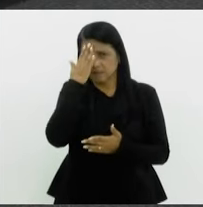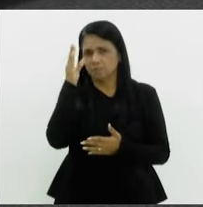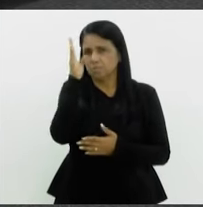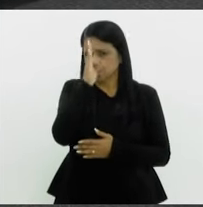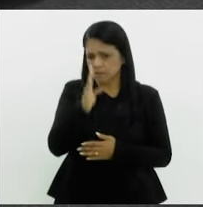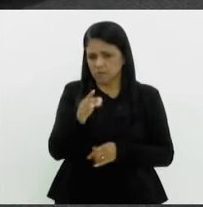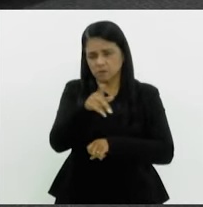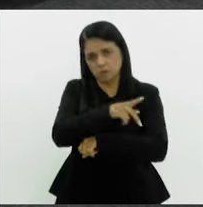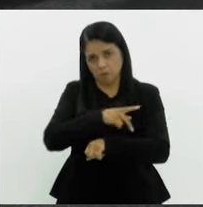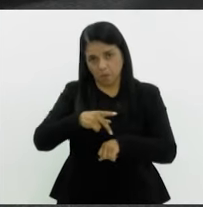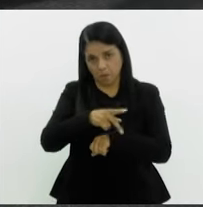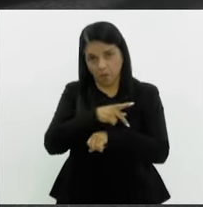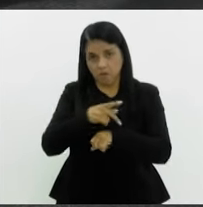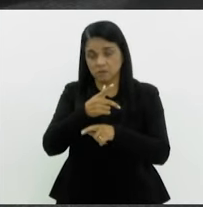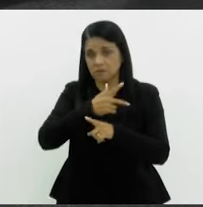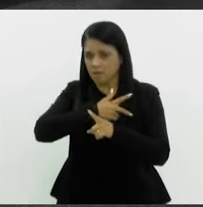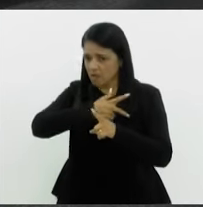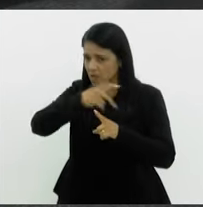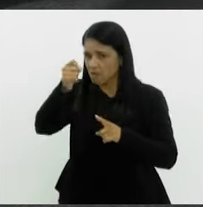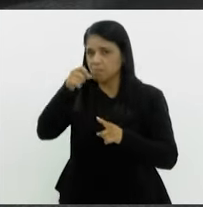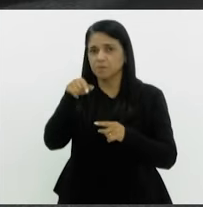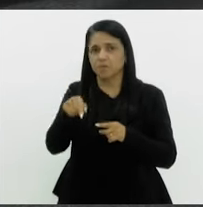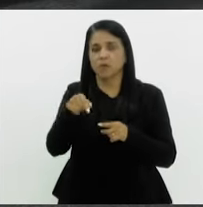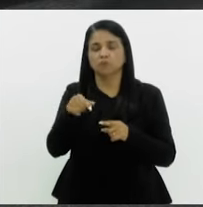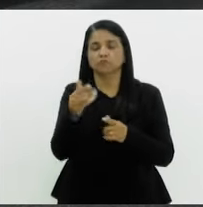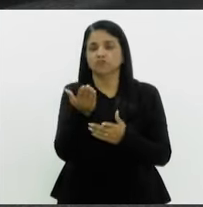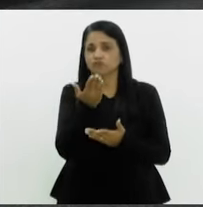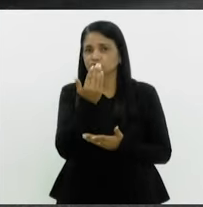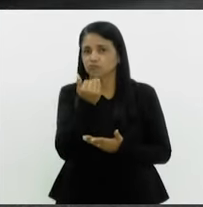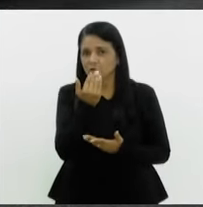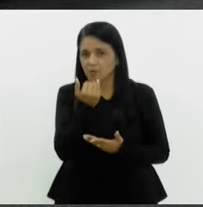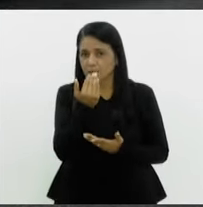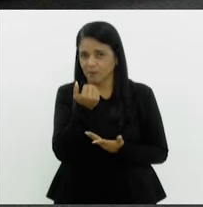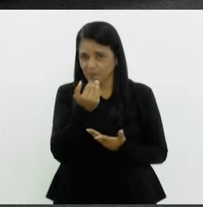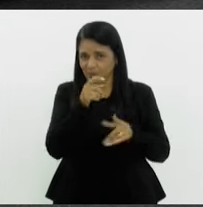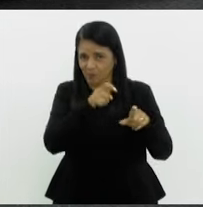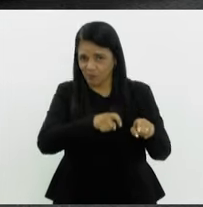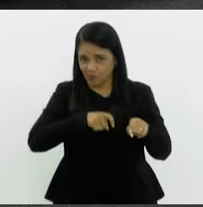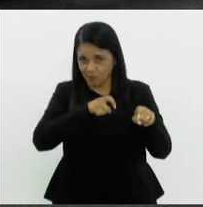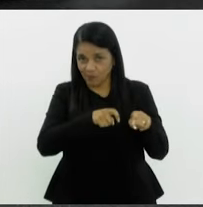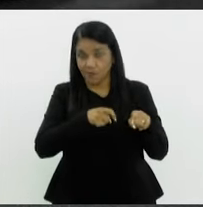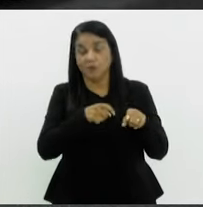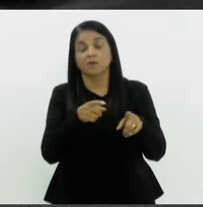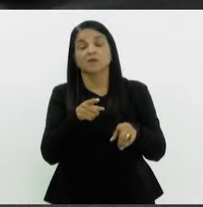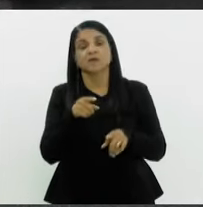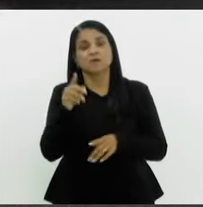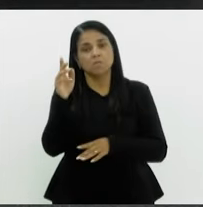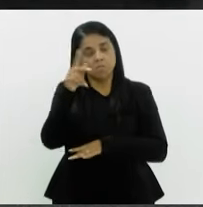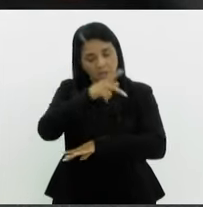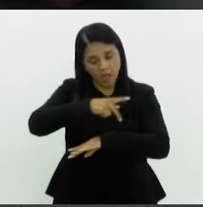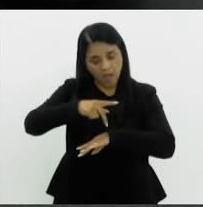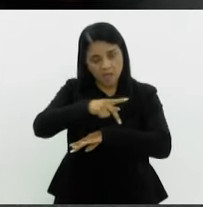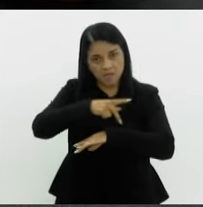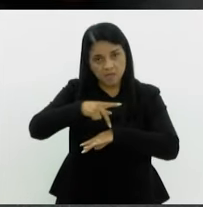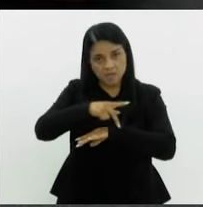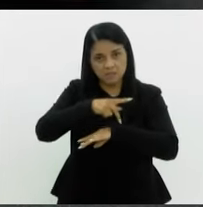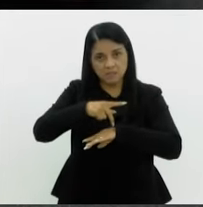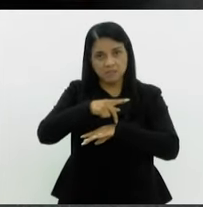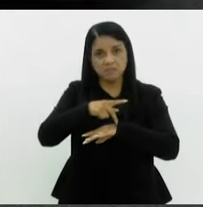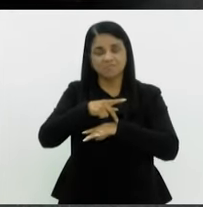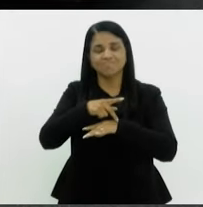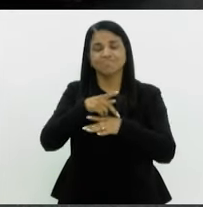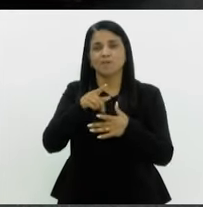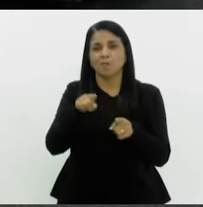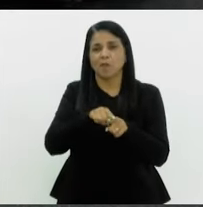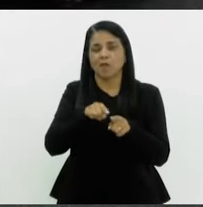país campeão na produção de alimentos e também é um país, um dos países que mais